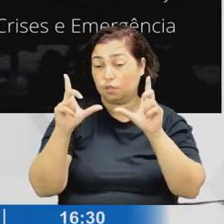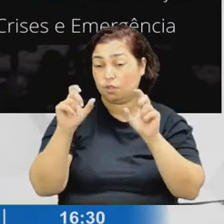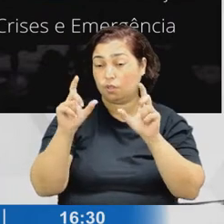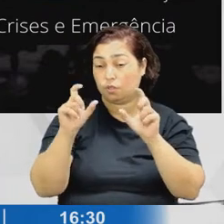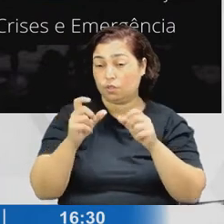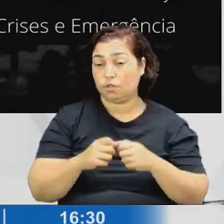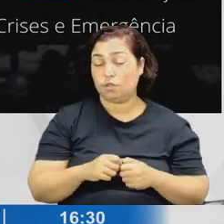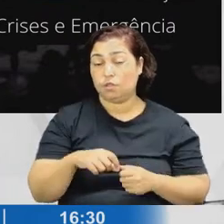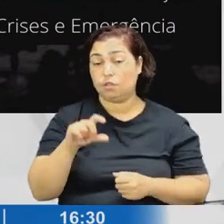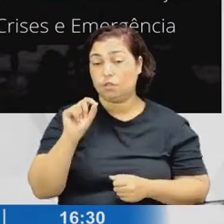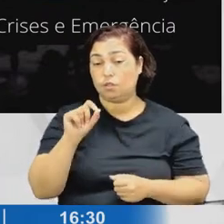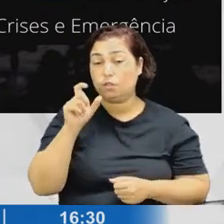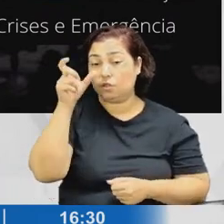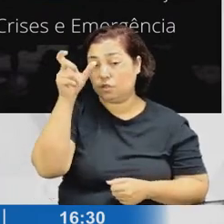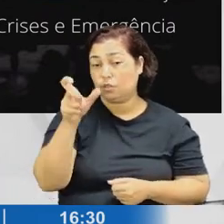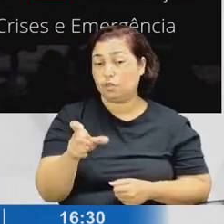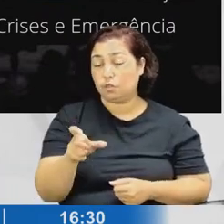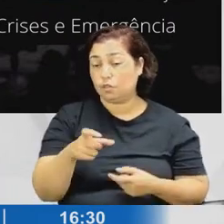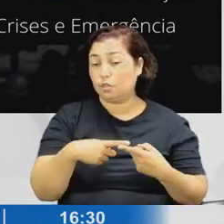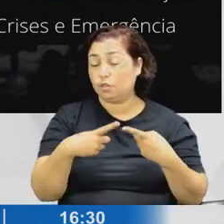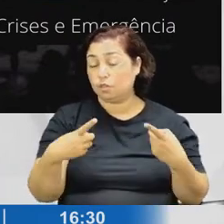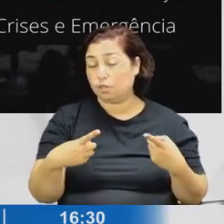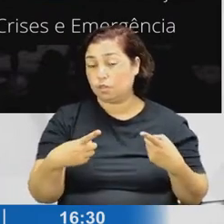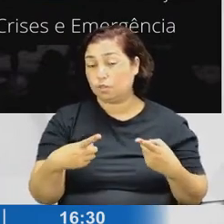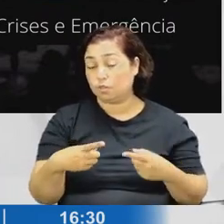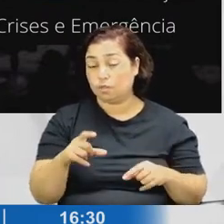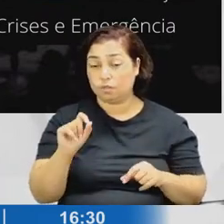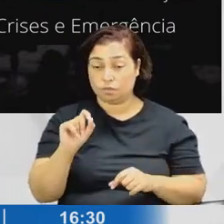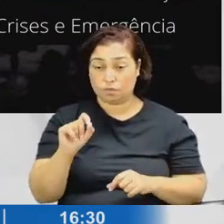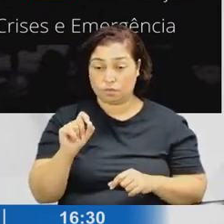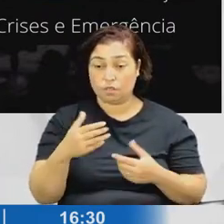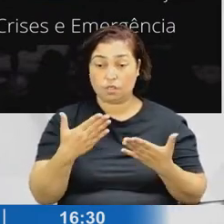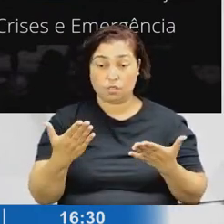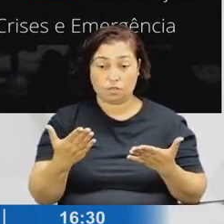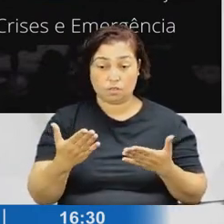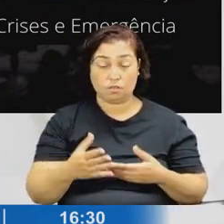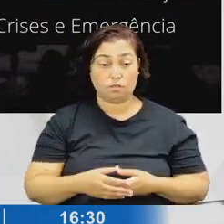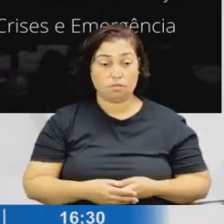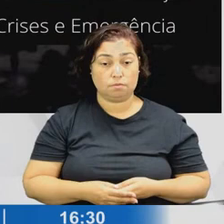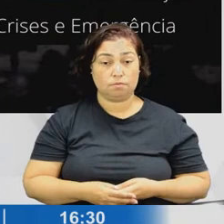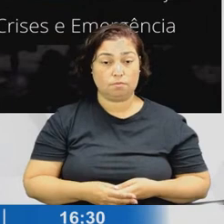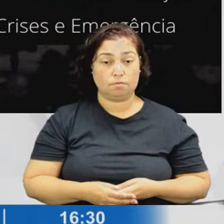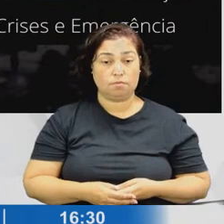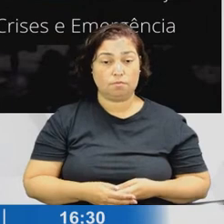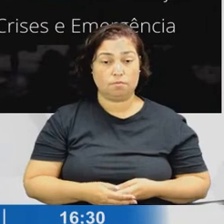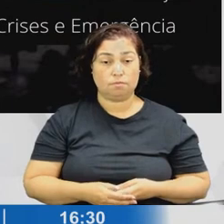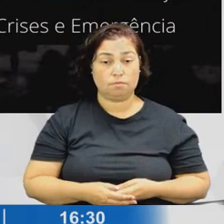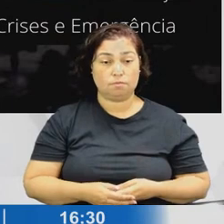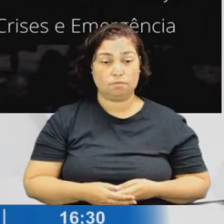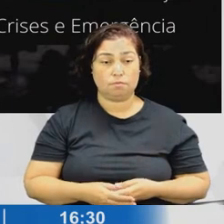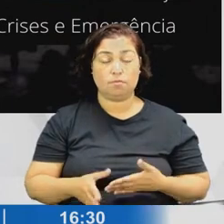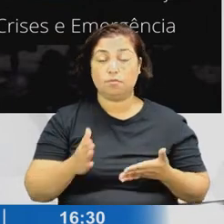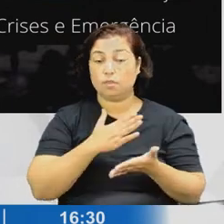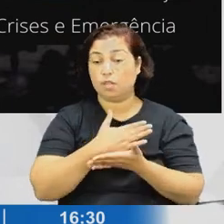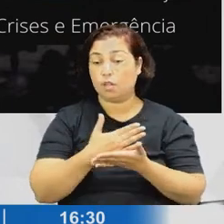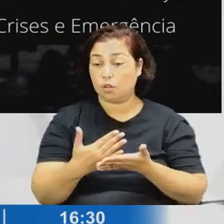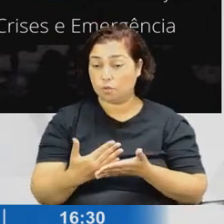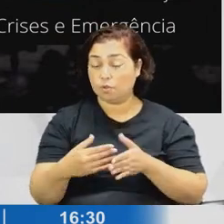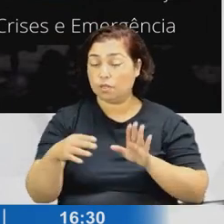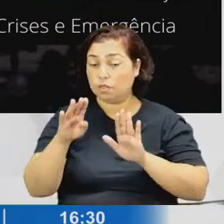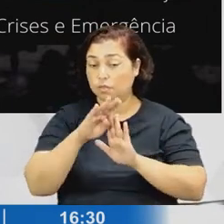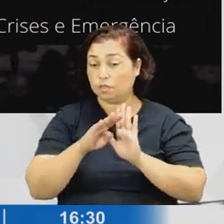que que nosso parlamentar ele é mais zelador é mais técnica mais realizador Então dependendo do perfil a gente já começa a programar